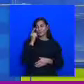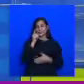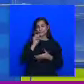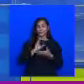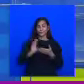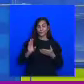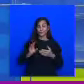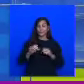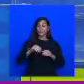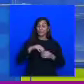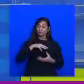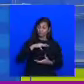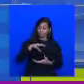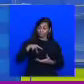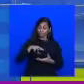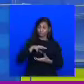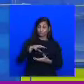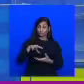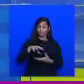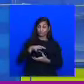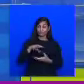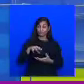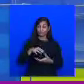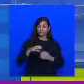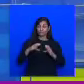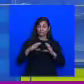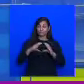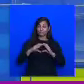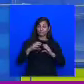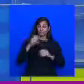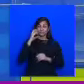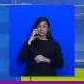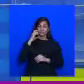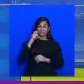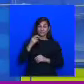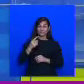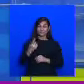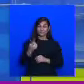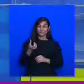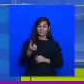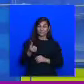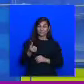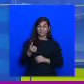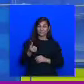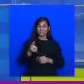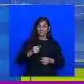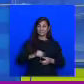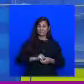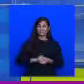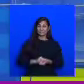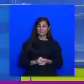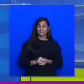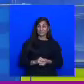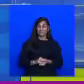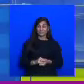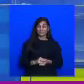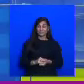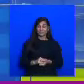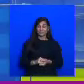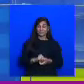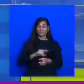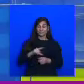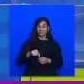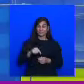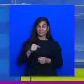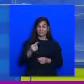O globo segue girando. Mais um número chegando. Bola rosa, 16. Rosa, 16.